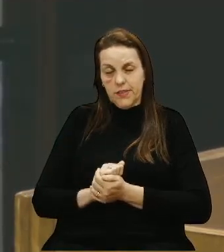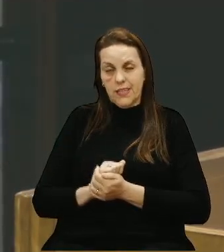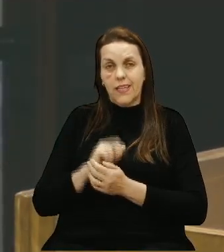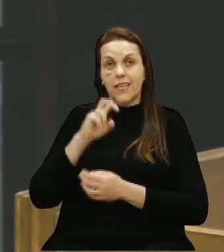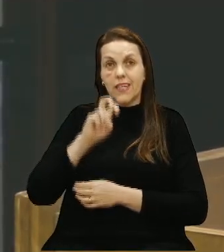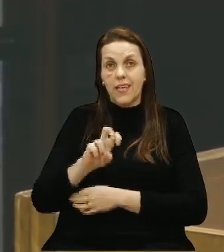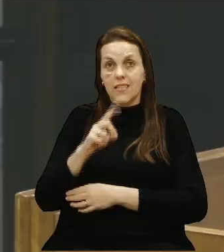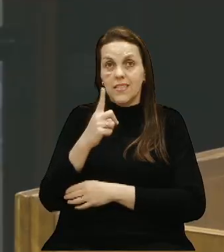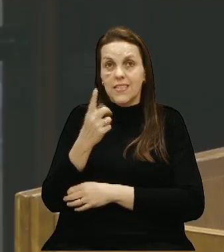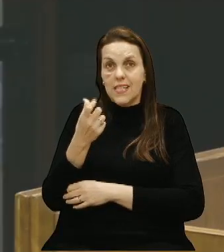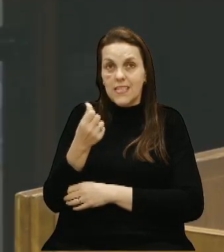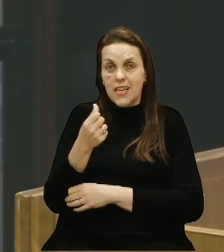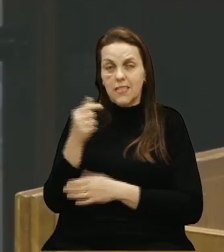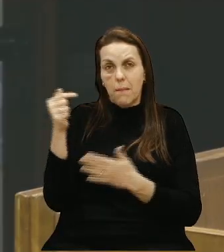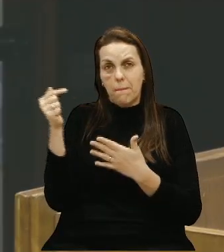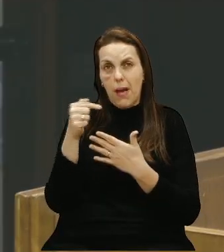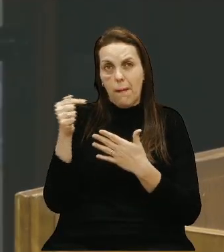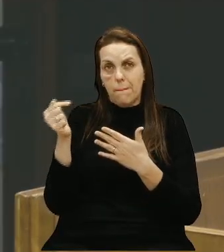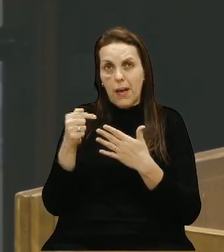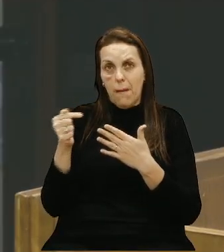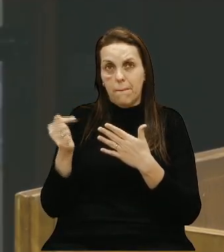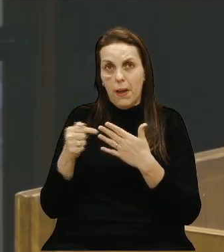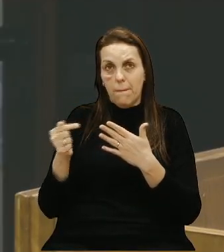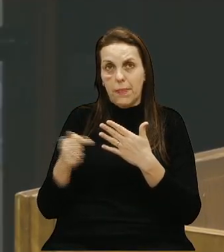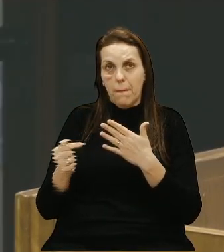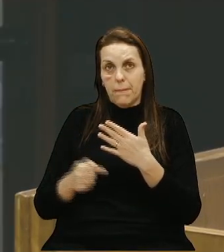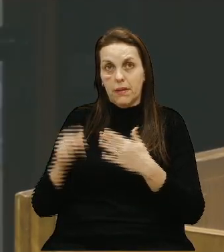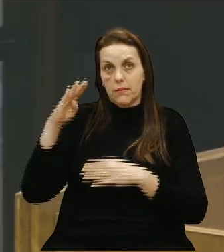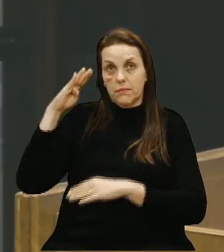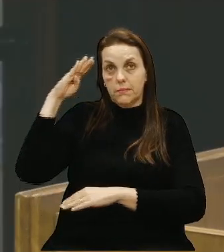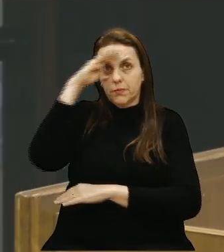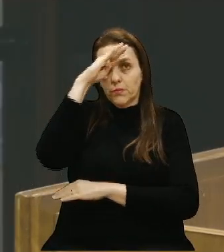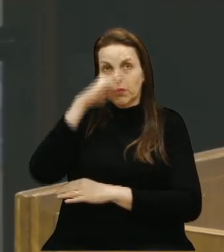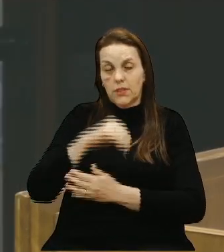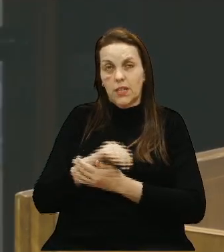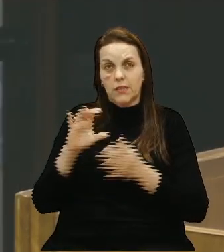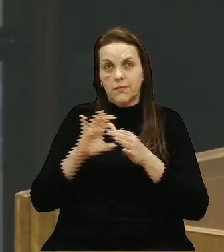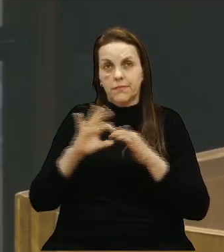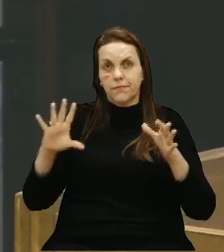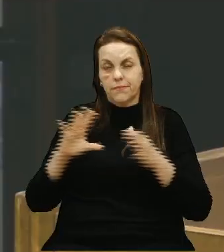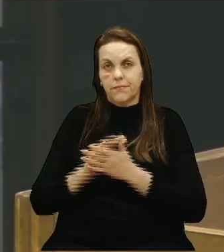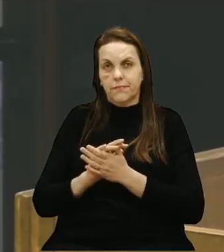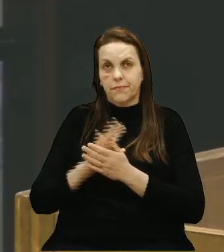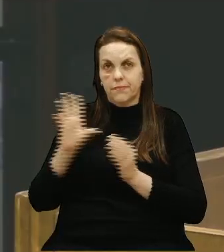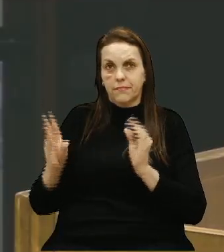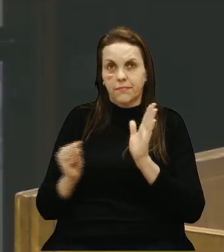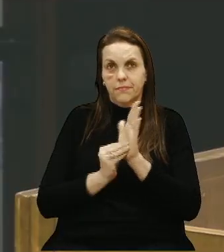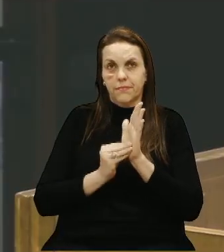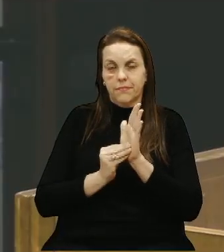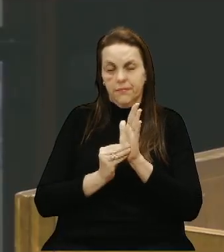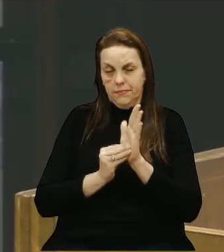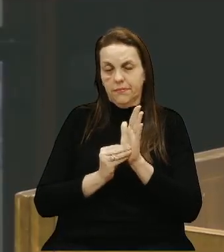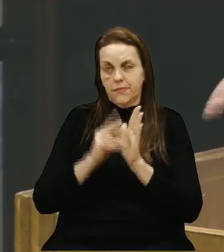516 citações a Bolsonaro quando autorizava a implementação desses planos.